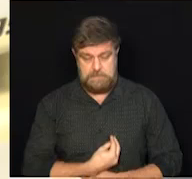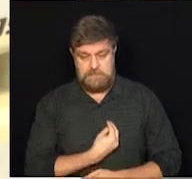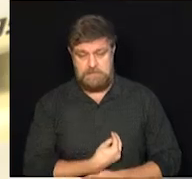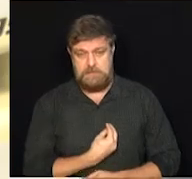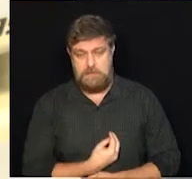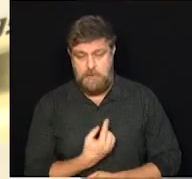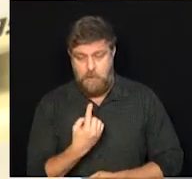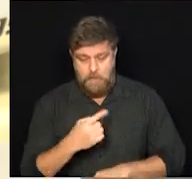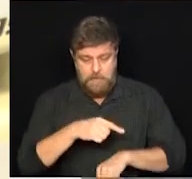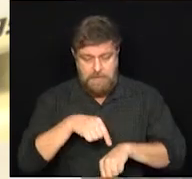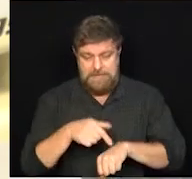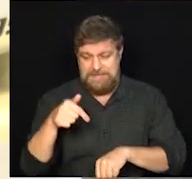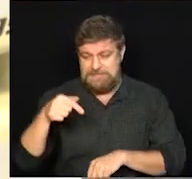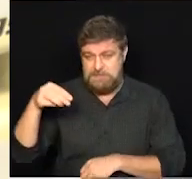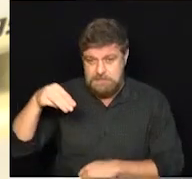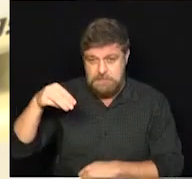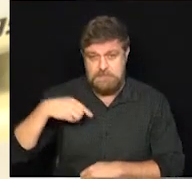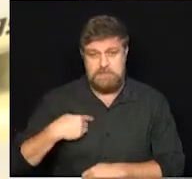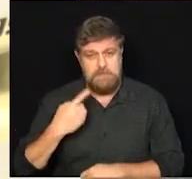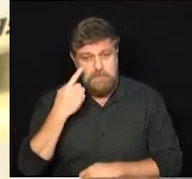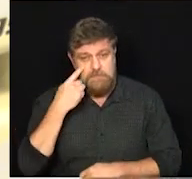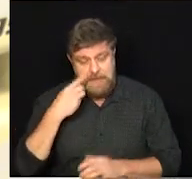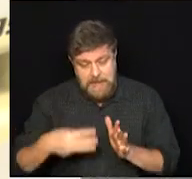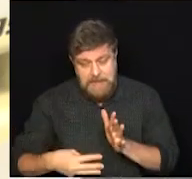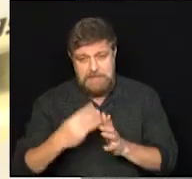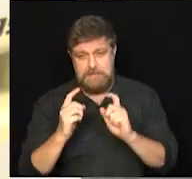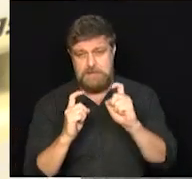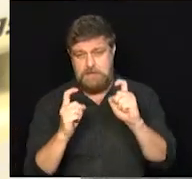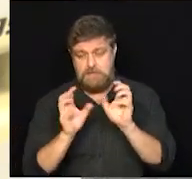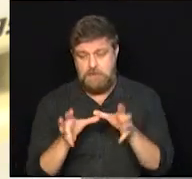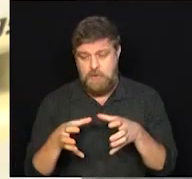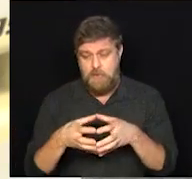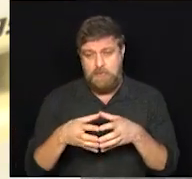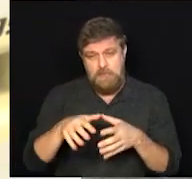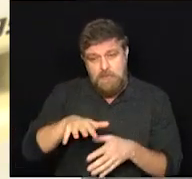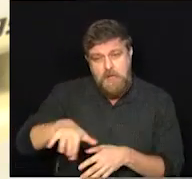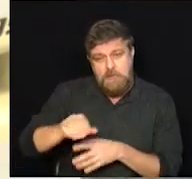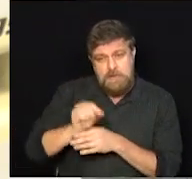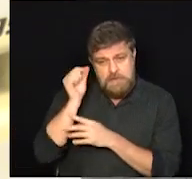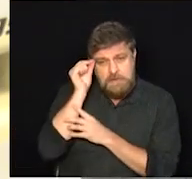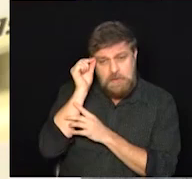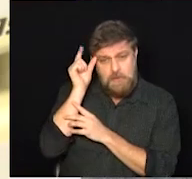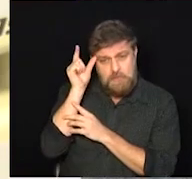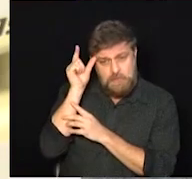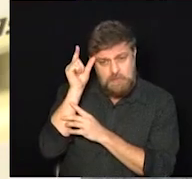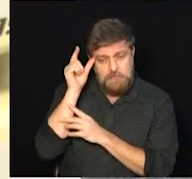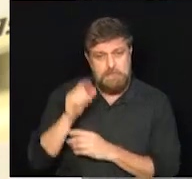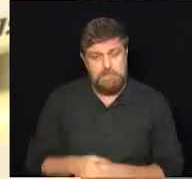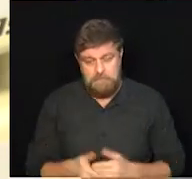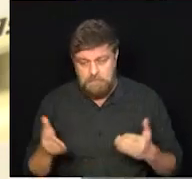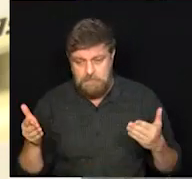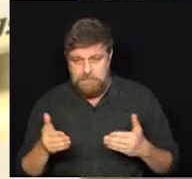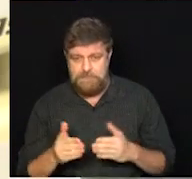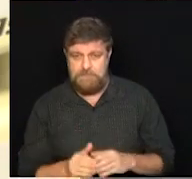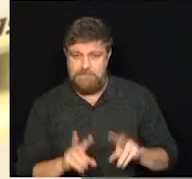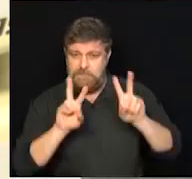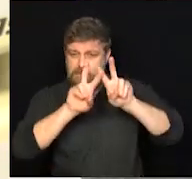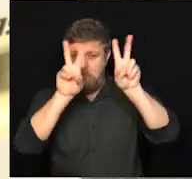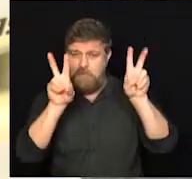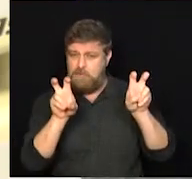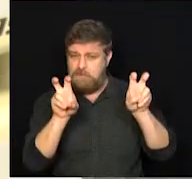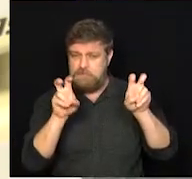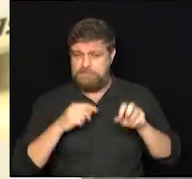e você vai acompanhar a 3ª reunião ordinária da comissão de cultura da Câmara hoje na pauta vamos